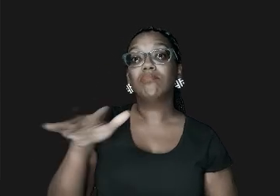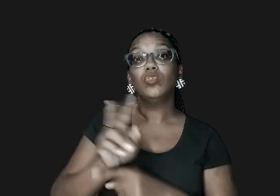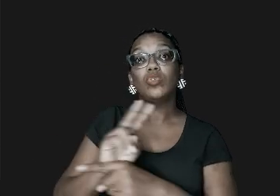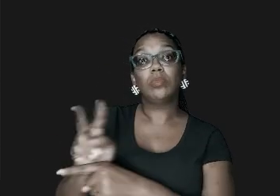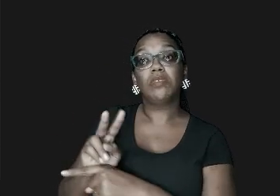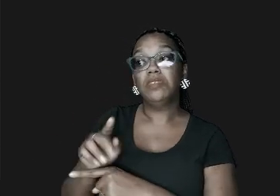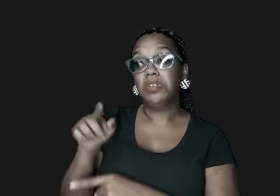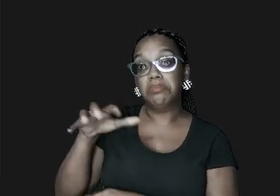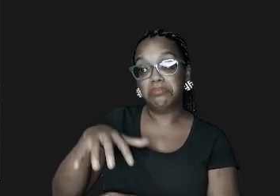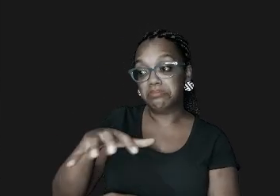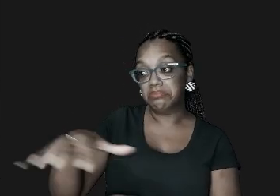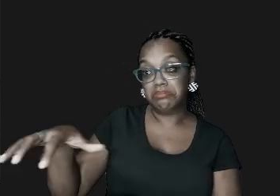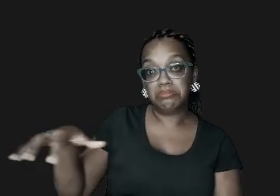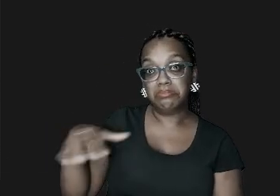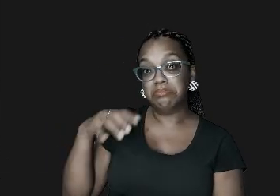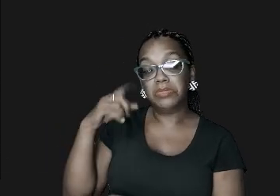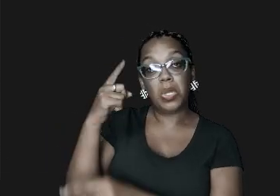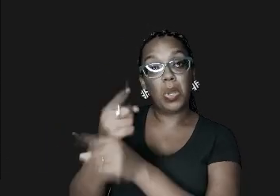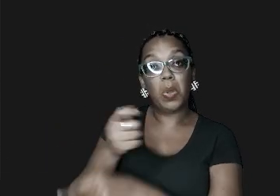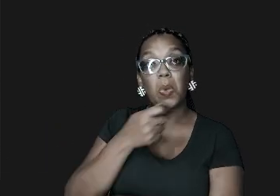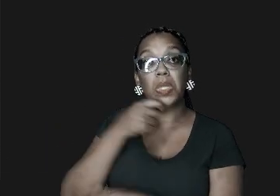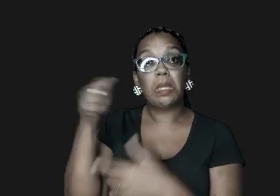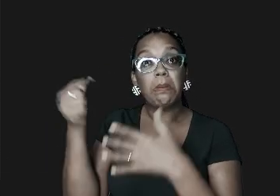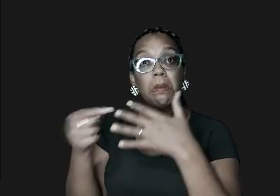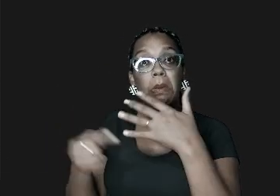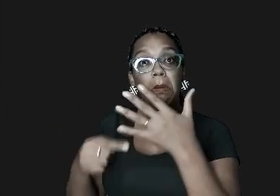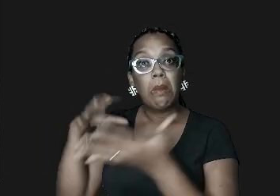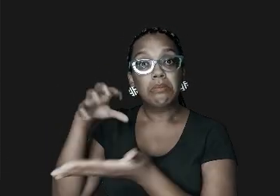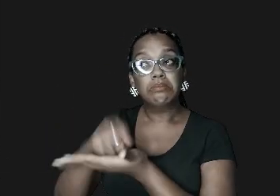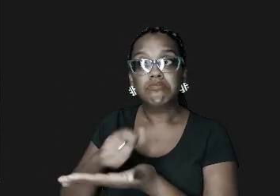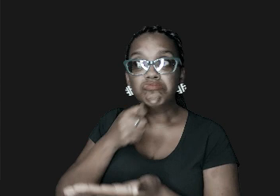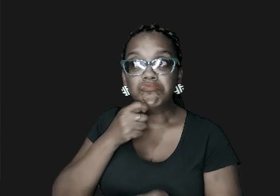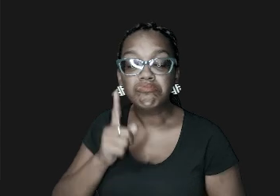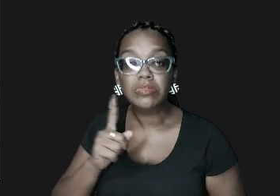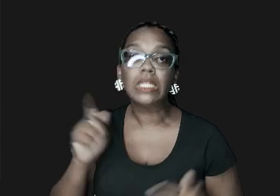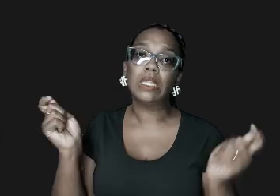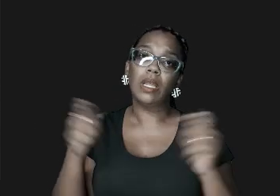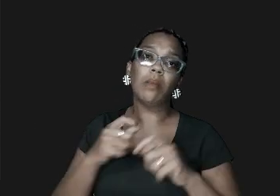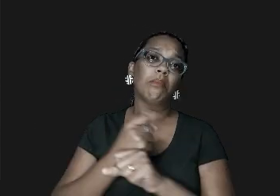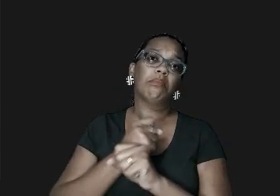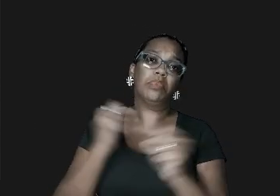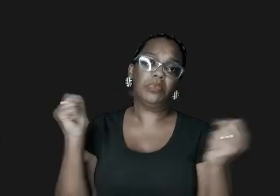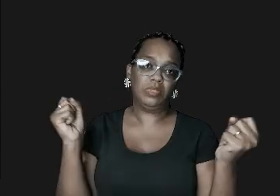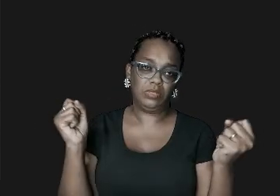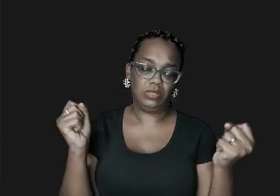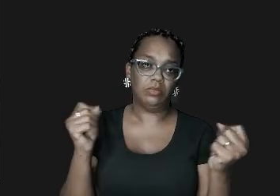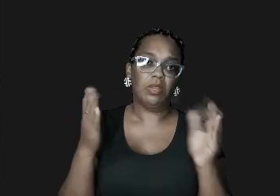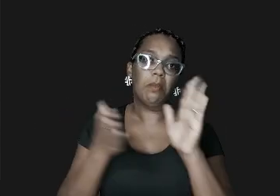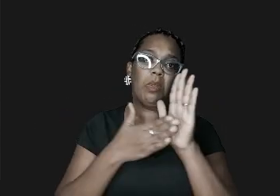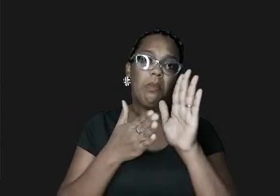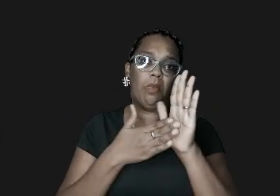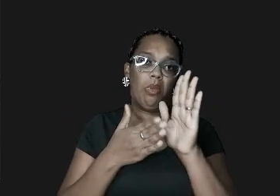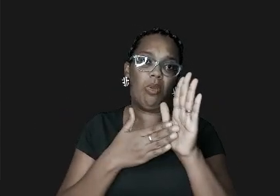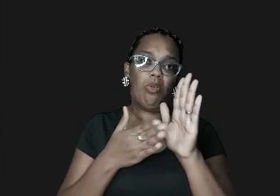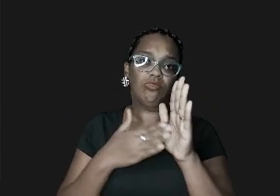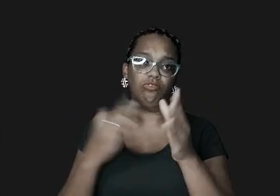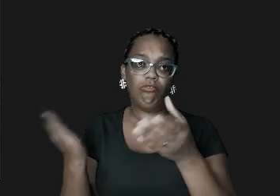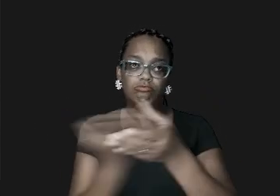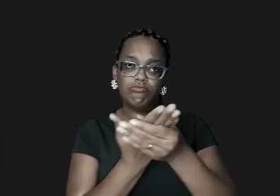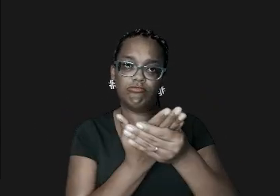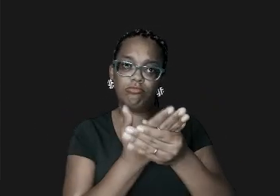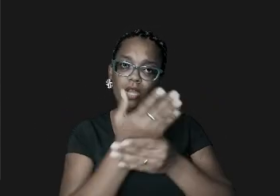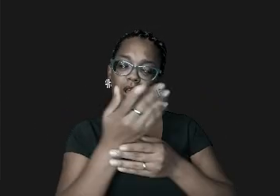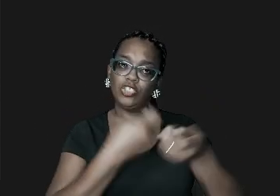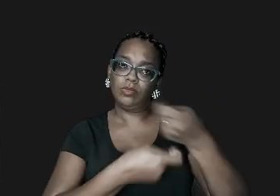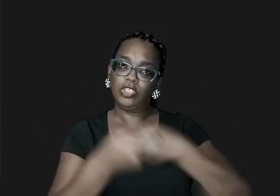se no ano da supervisão do pretendentes não encontram os elementos de